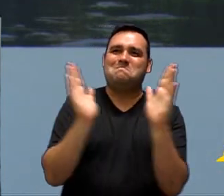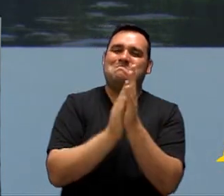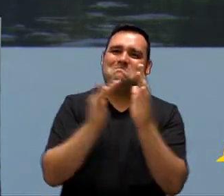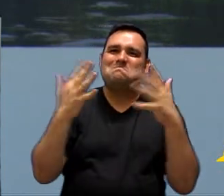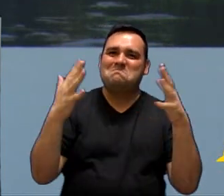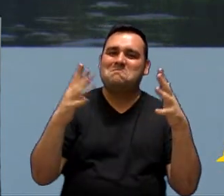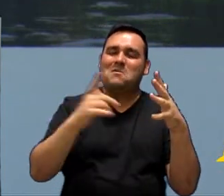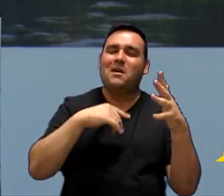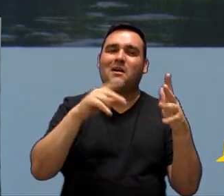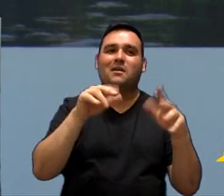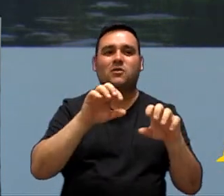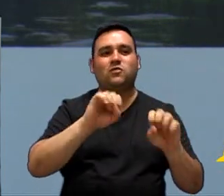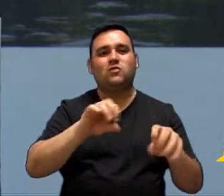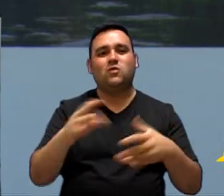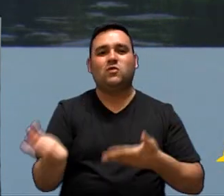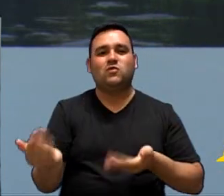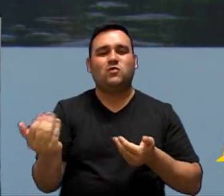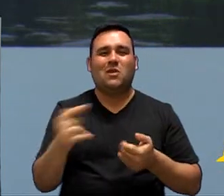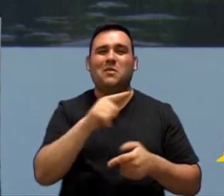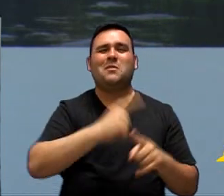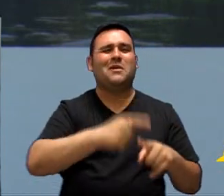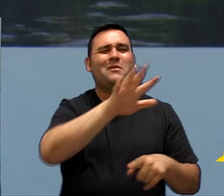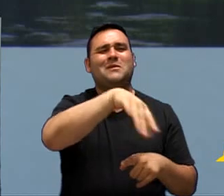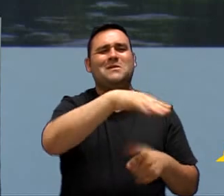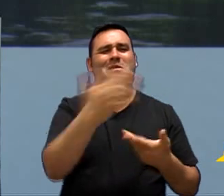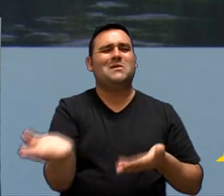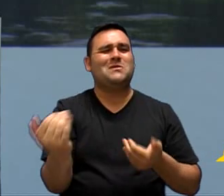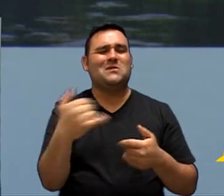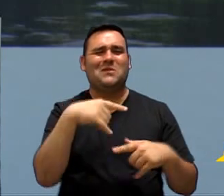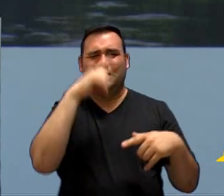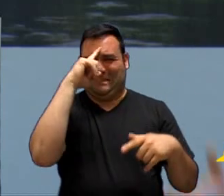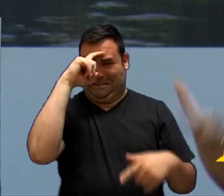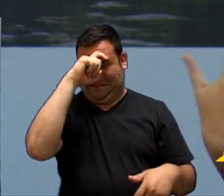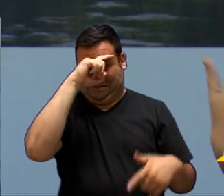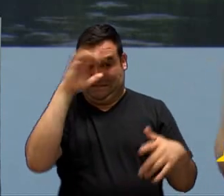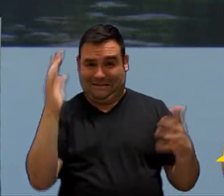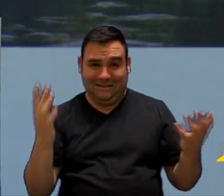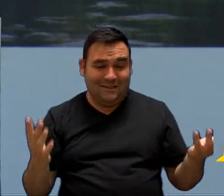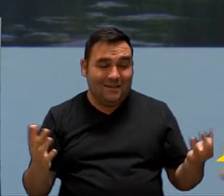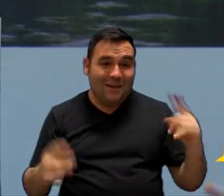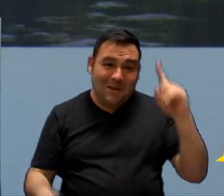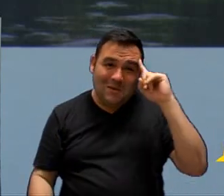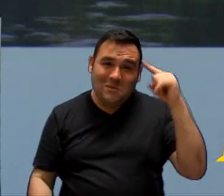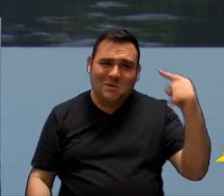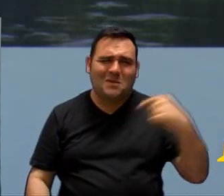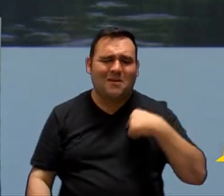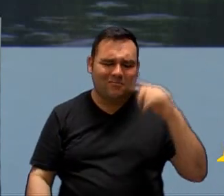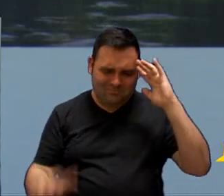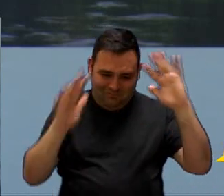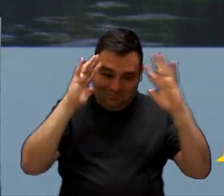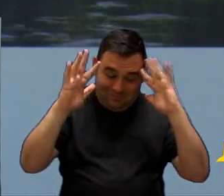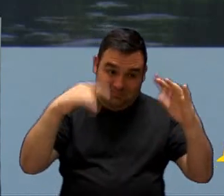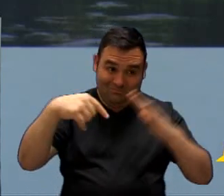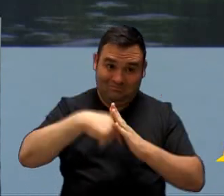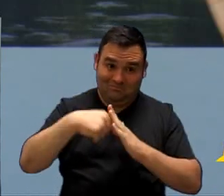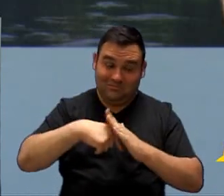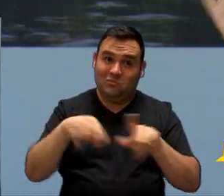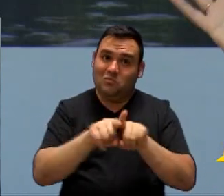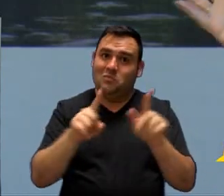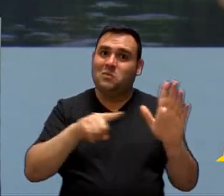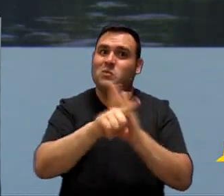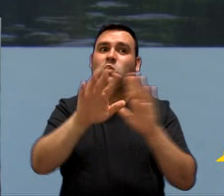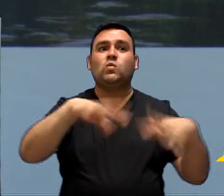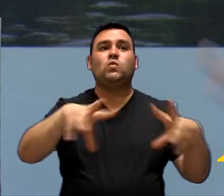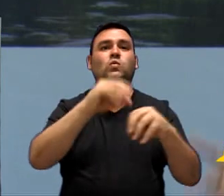os adolescentes, porque, segundo eles, vocês são muito difíceis. E aí, todos os dias, me pergunto, e agora eu deixo esse questionamento para